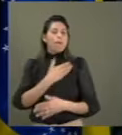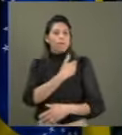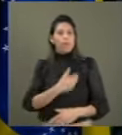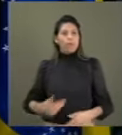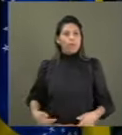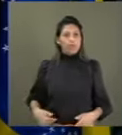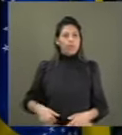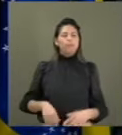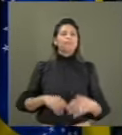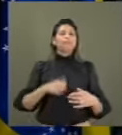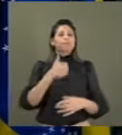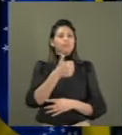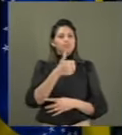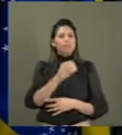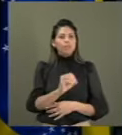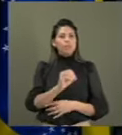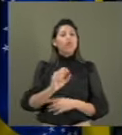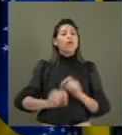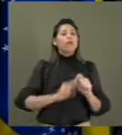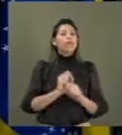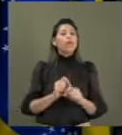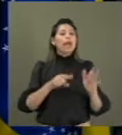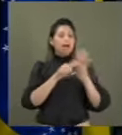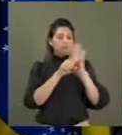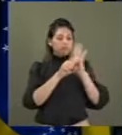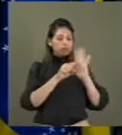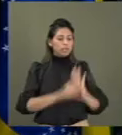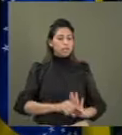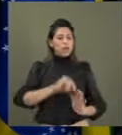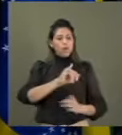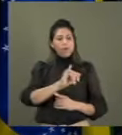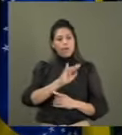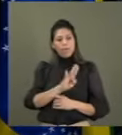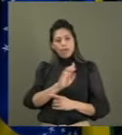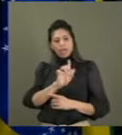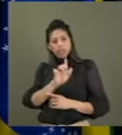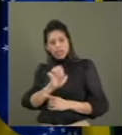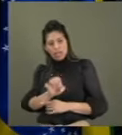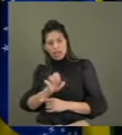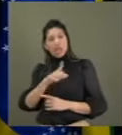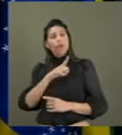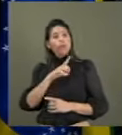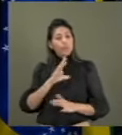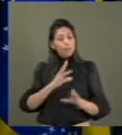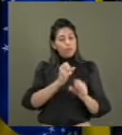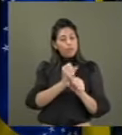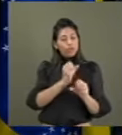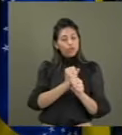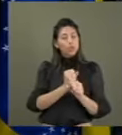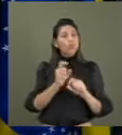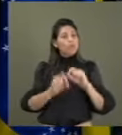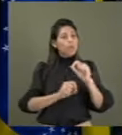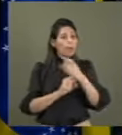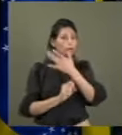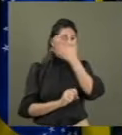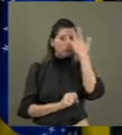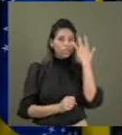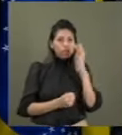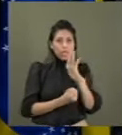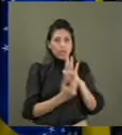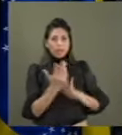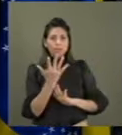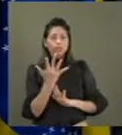outras pesquisas de IBGE, além do censo, para o cálculo da proporção de cotistas.